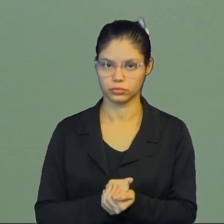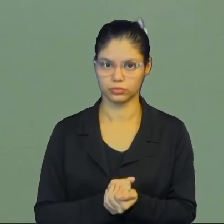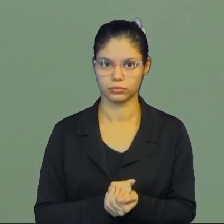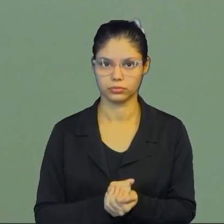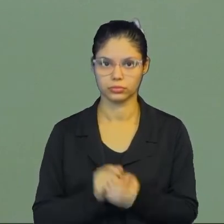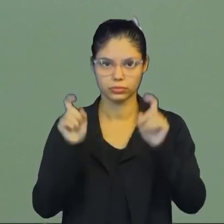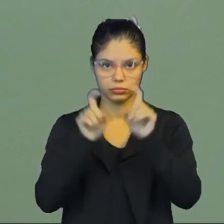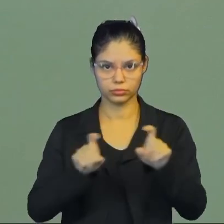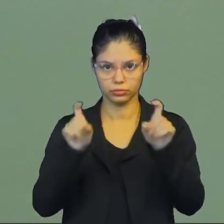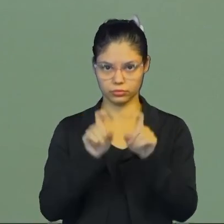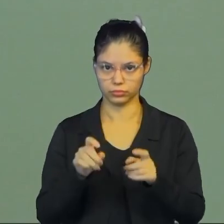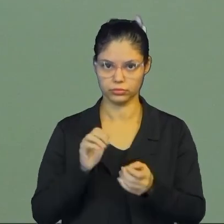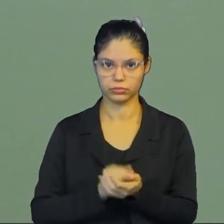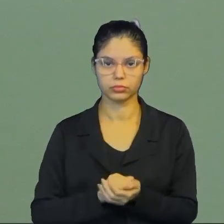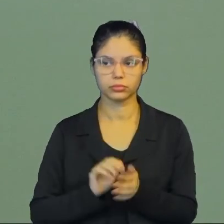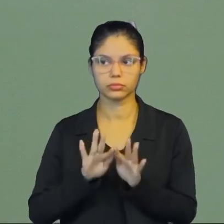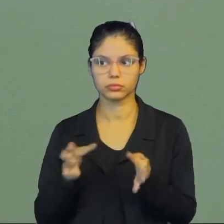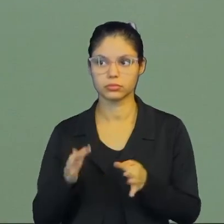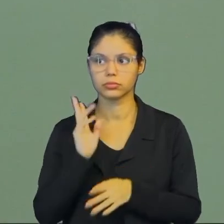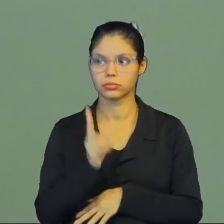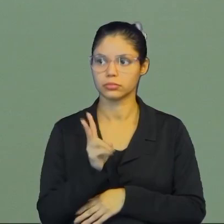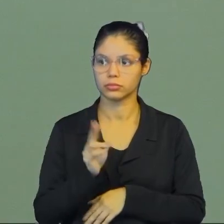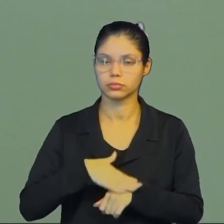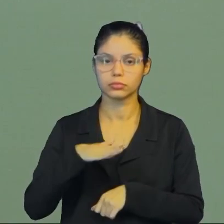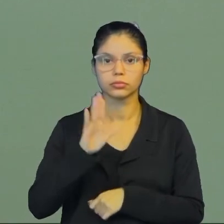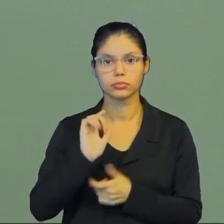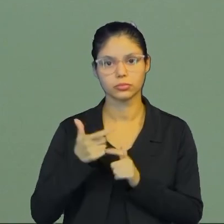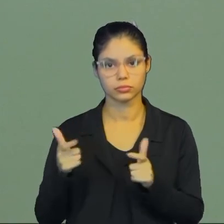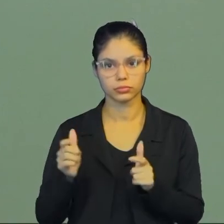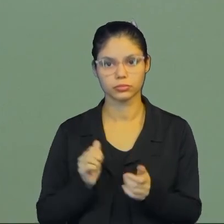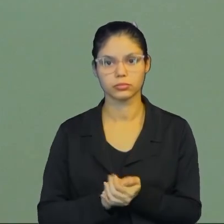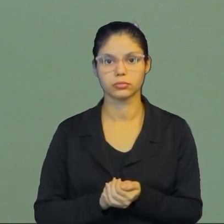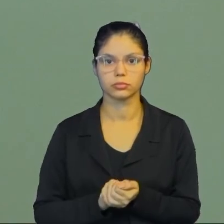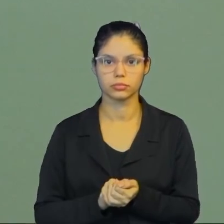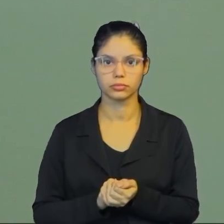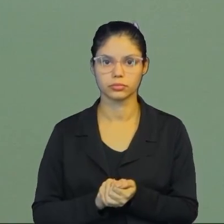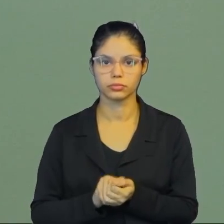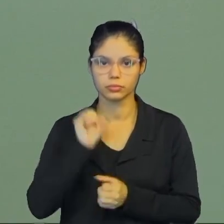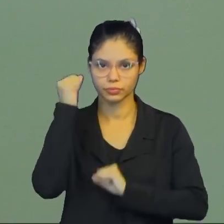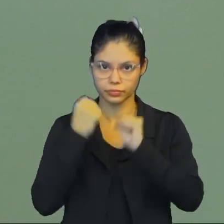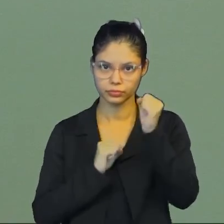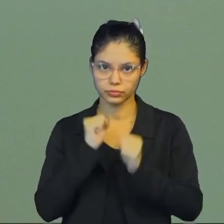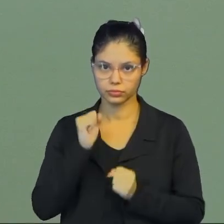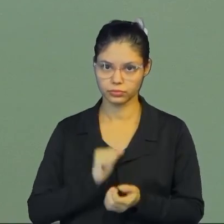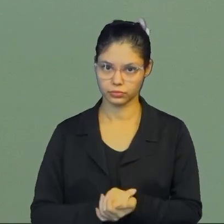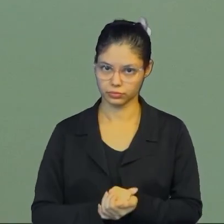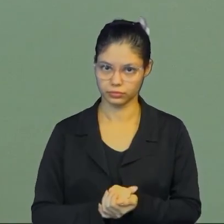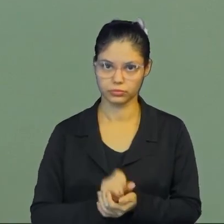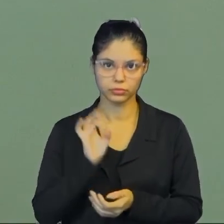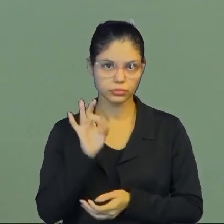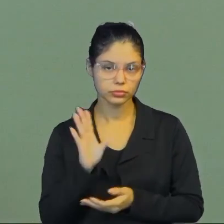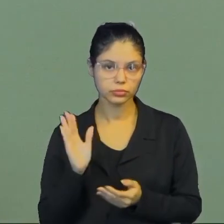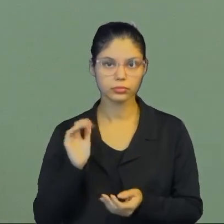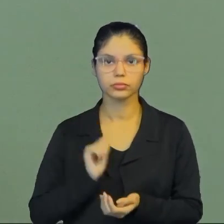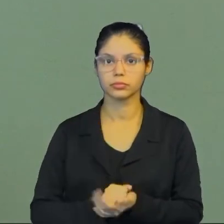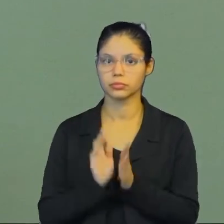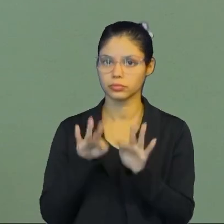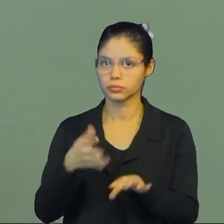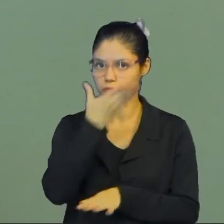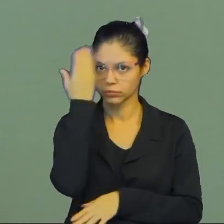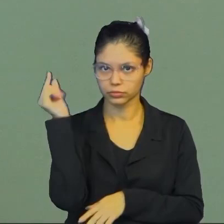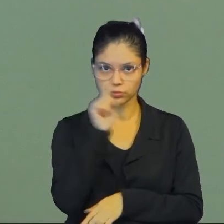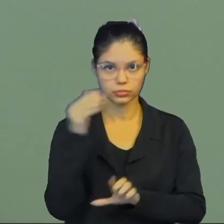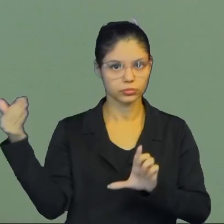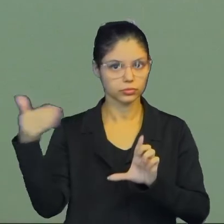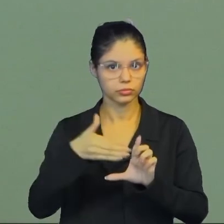de computacional é sempre mais vantajoso para a indústria, né? Então, por hoje é só. Não